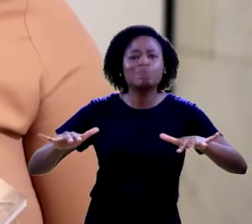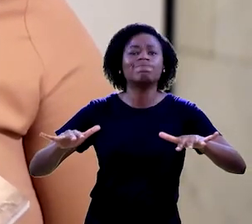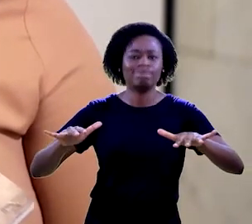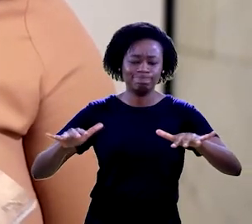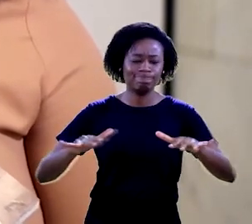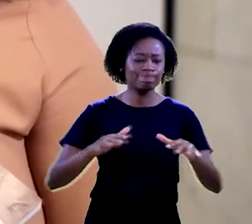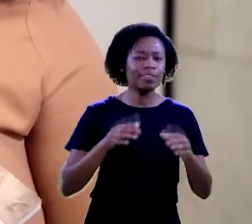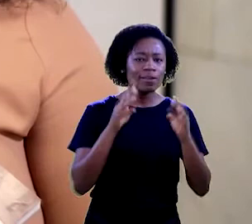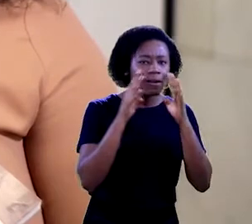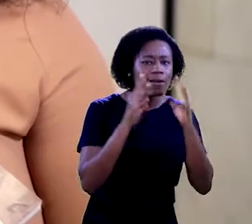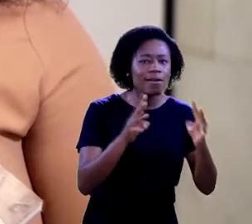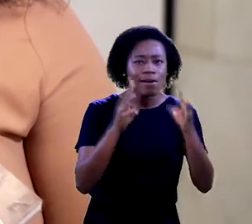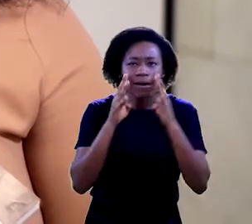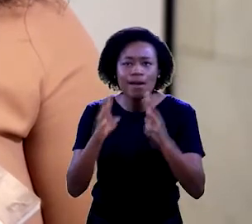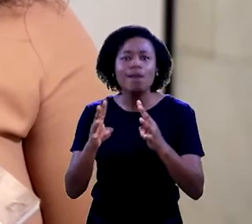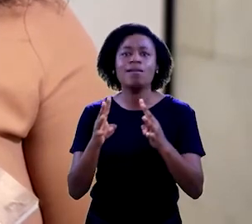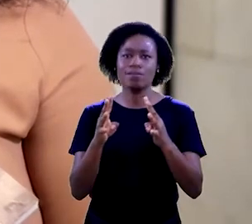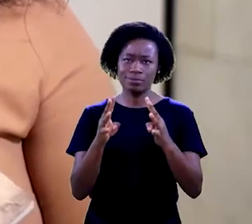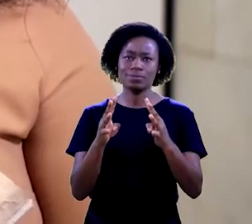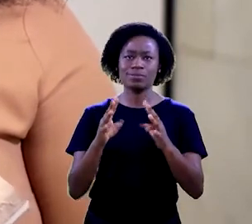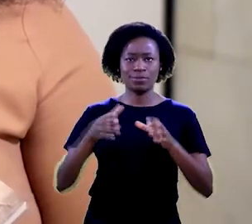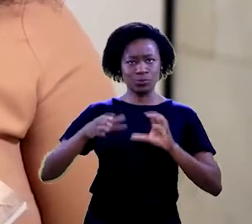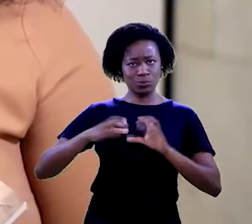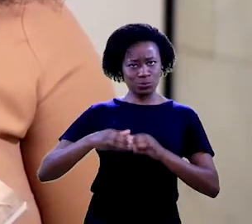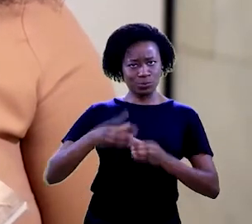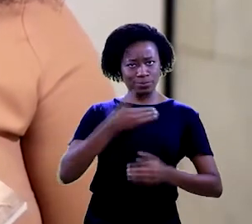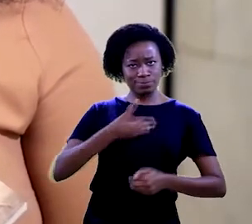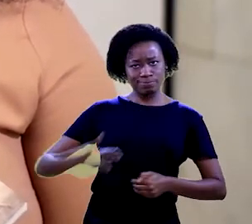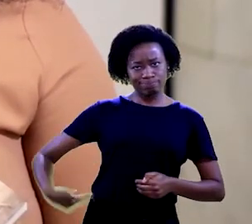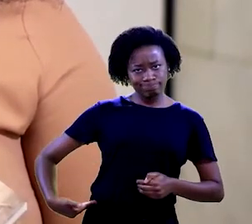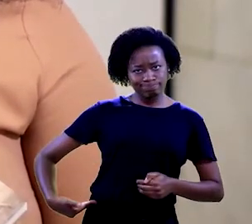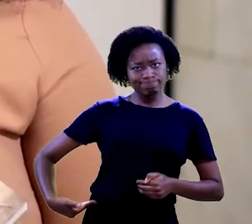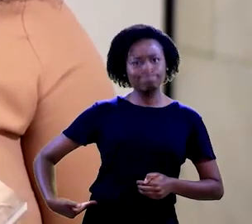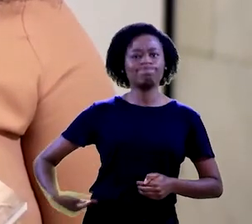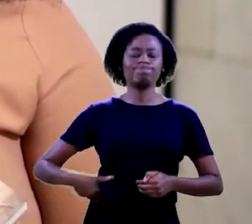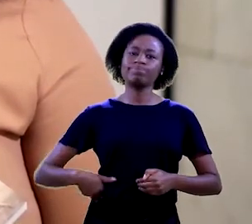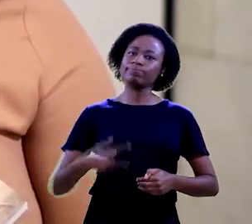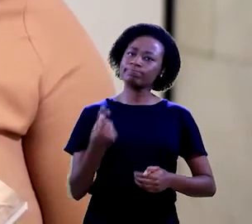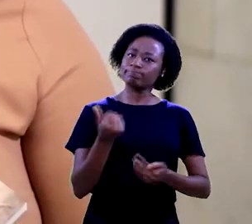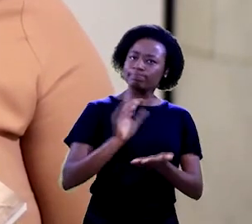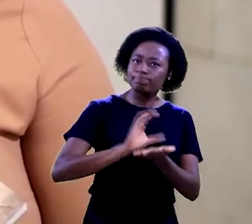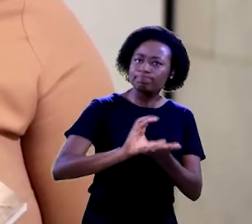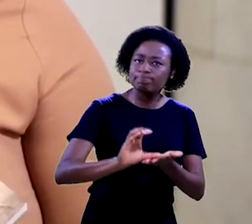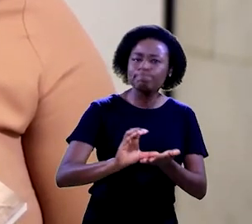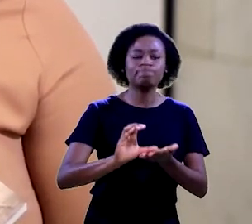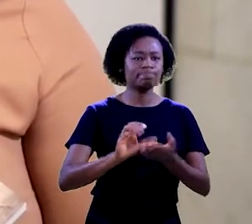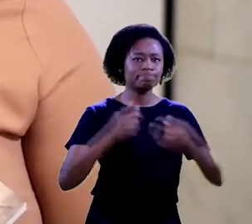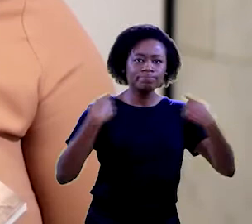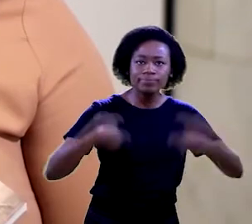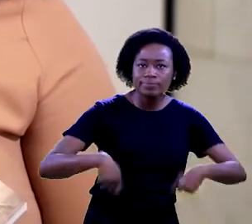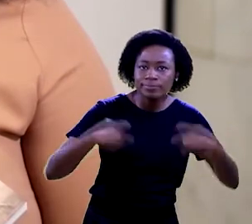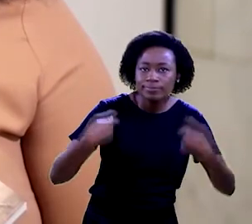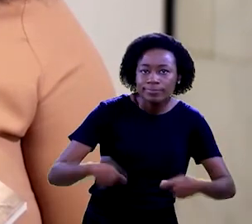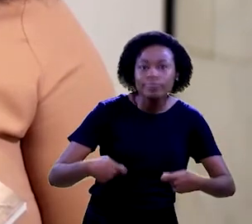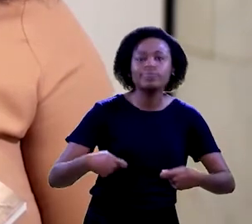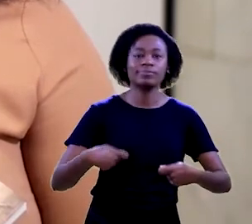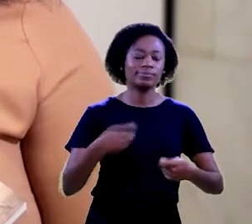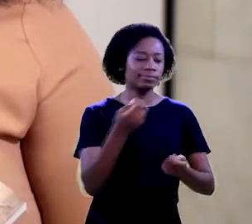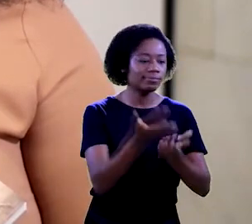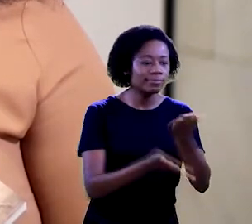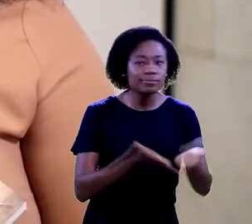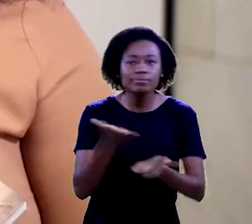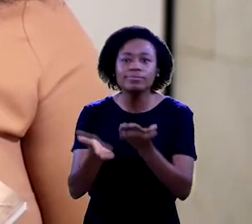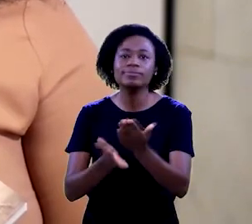que essa atuação mais forte do Estado precisa sempre existir, e o investimento em